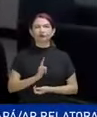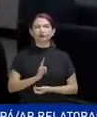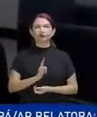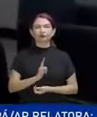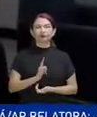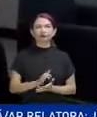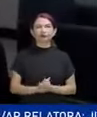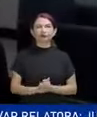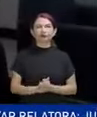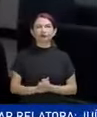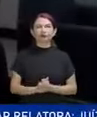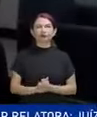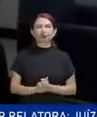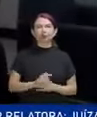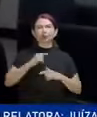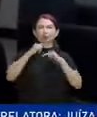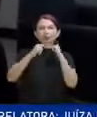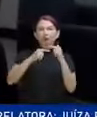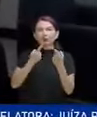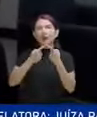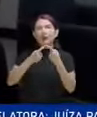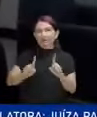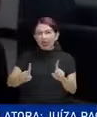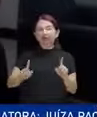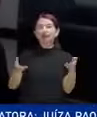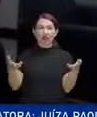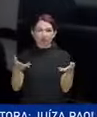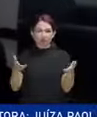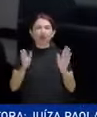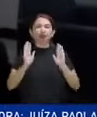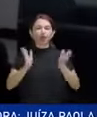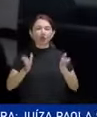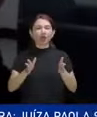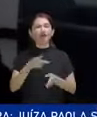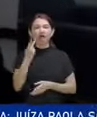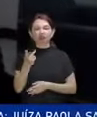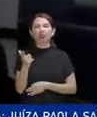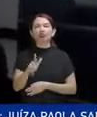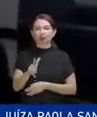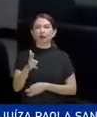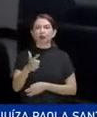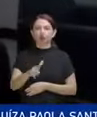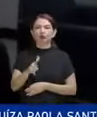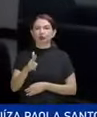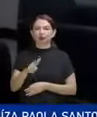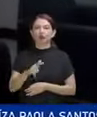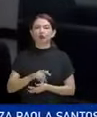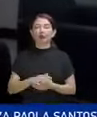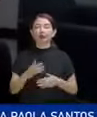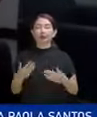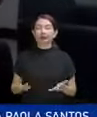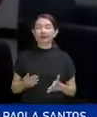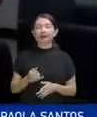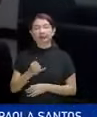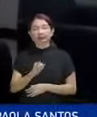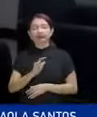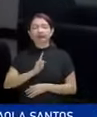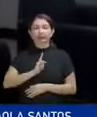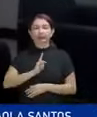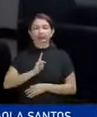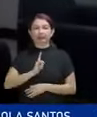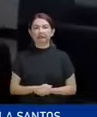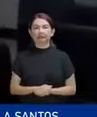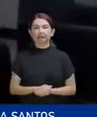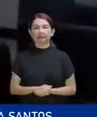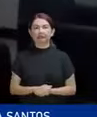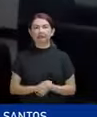direito. E no caso em apreço, já reiterei várias vezes, de que se admitisse a